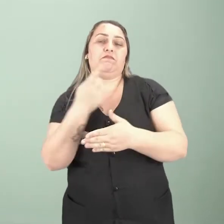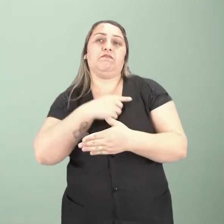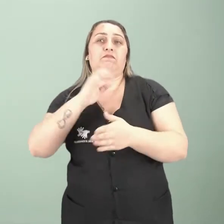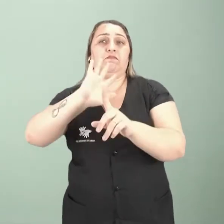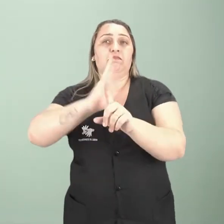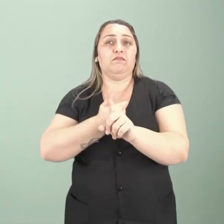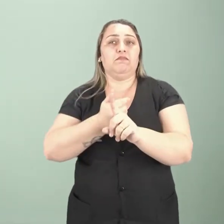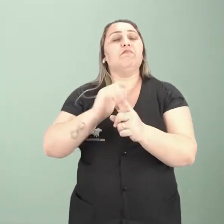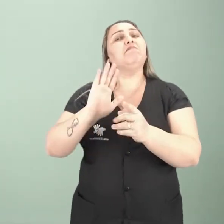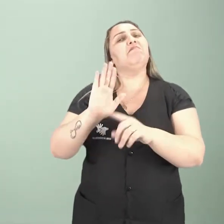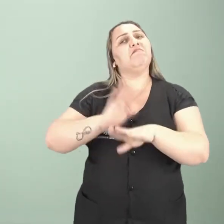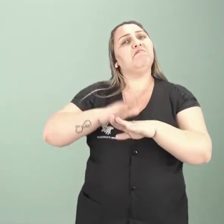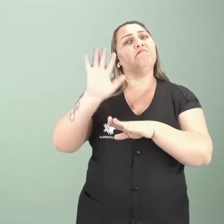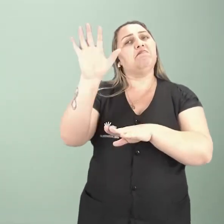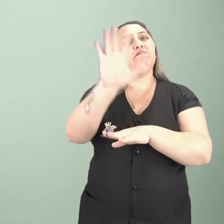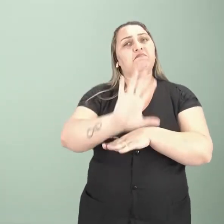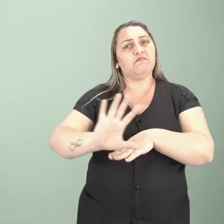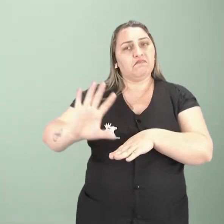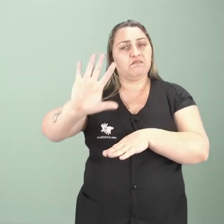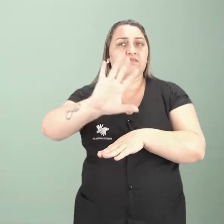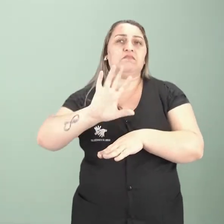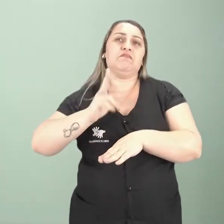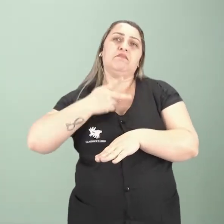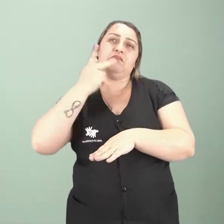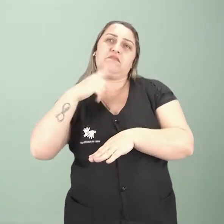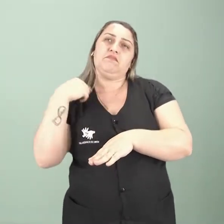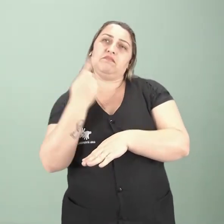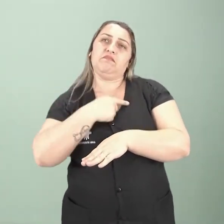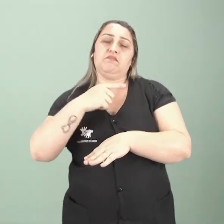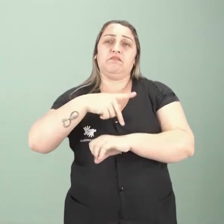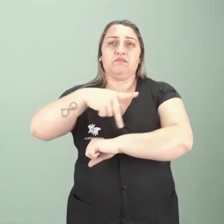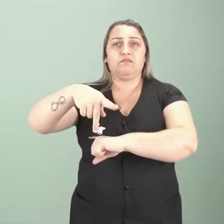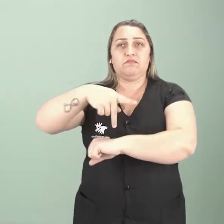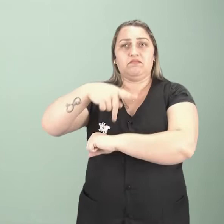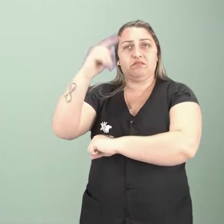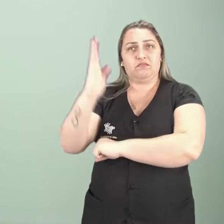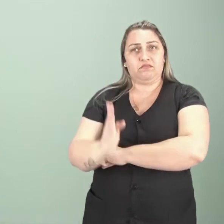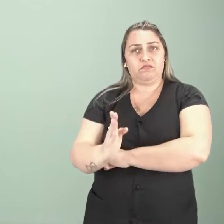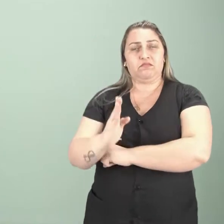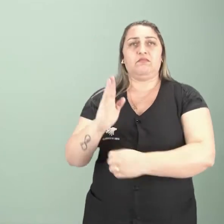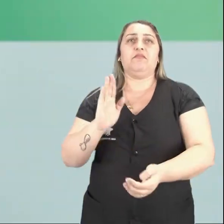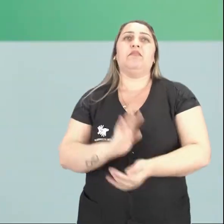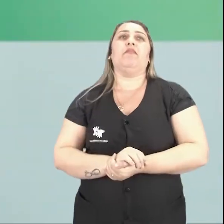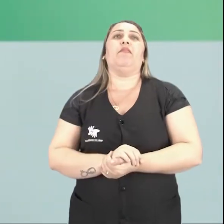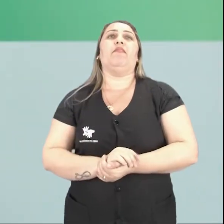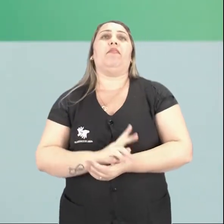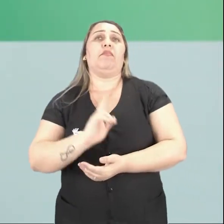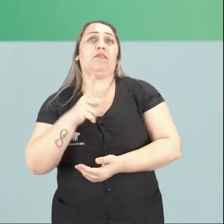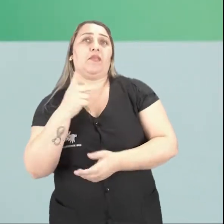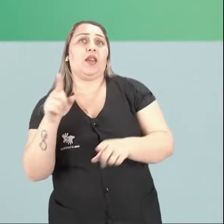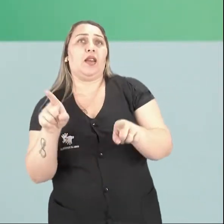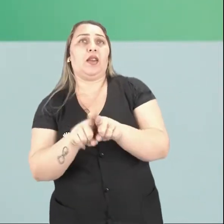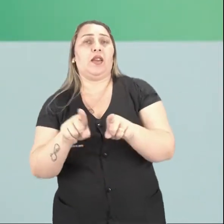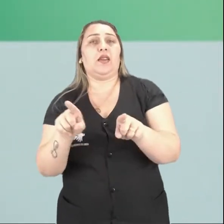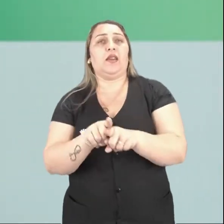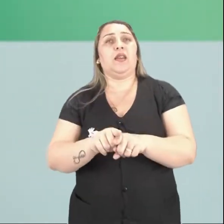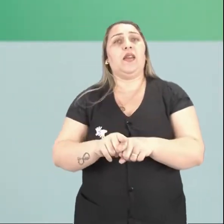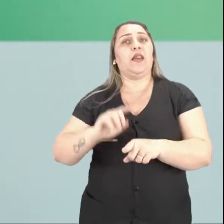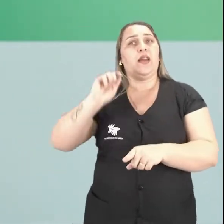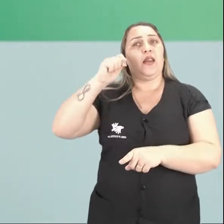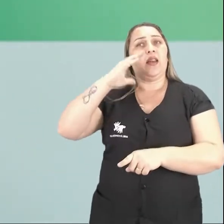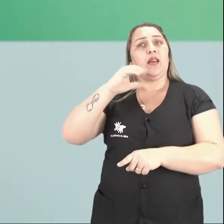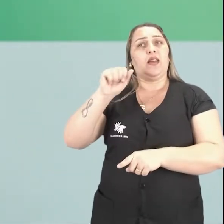arte algo mais nacional, algo que fale sobre o nosso país, tá certo? E vamos falar um pouquinho então sobre o